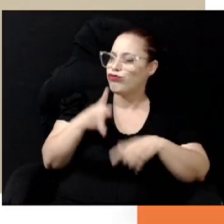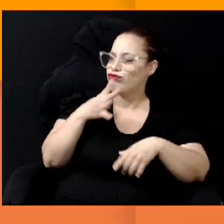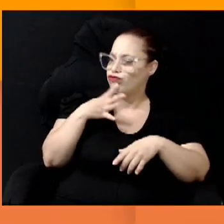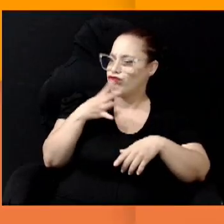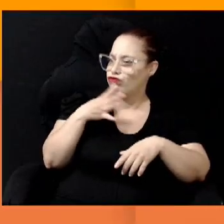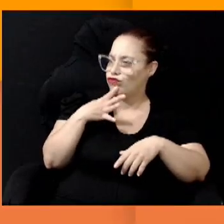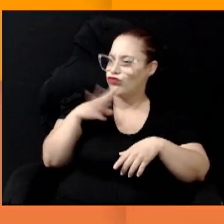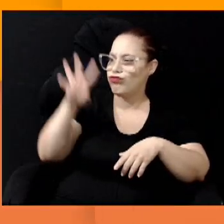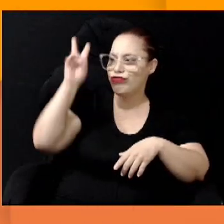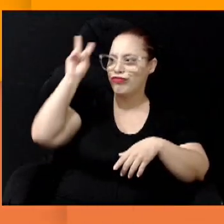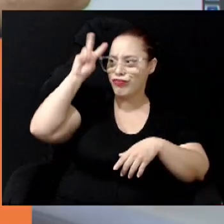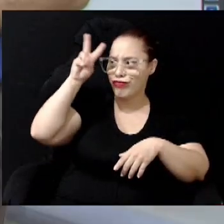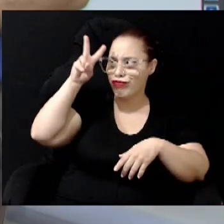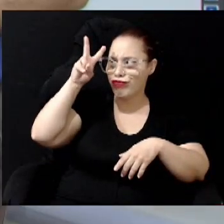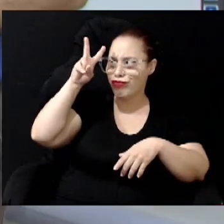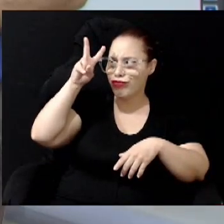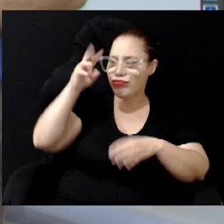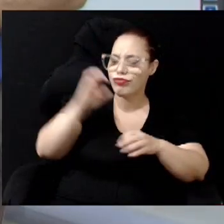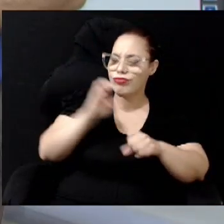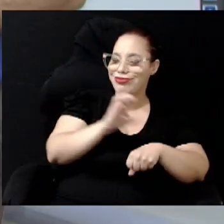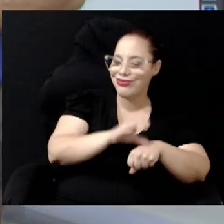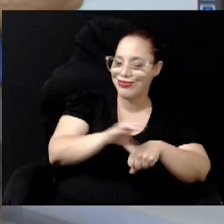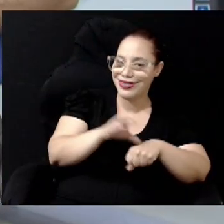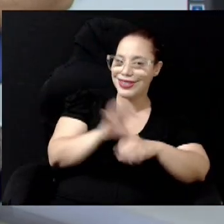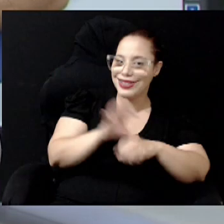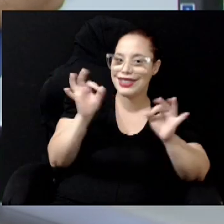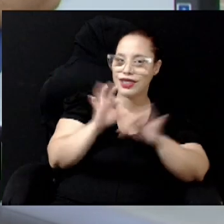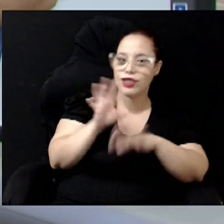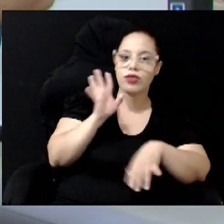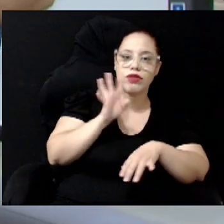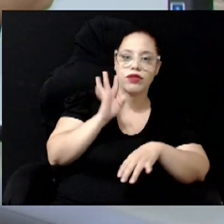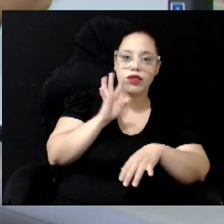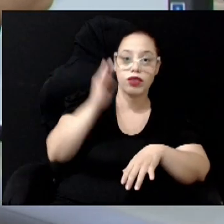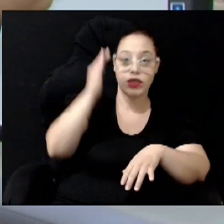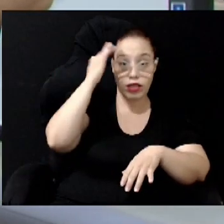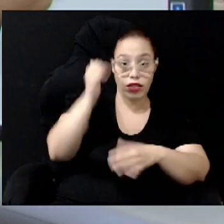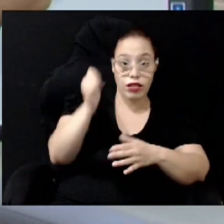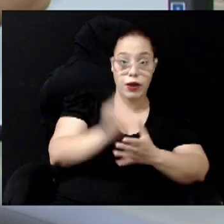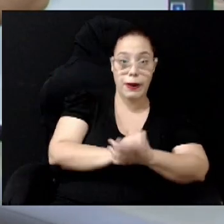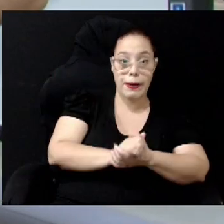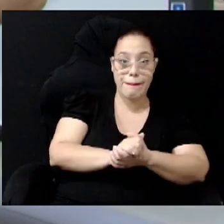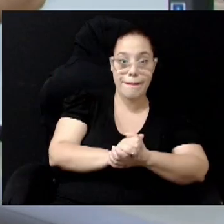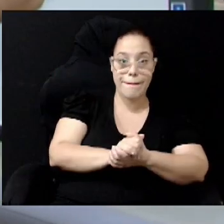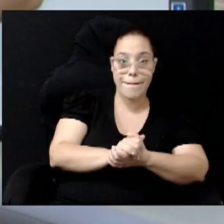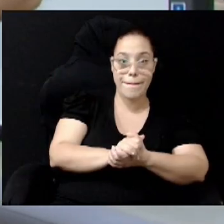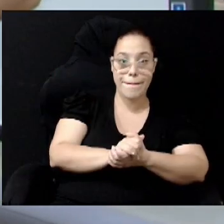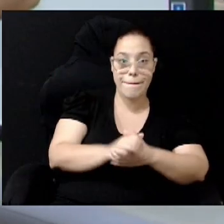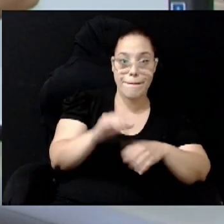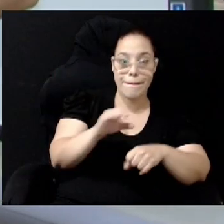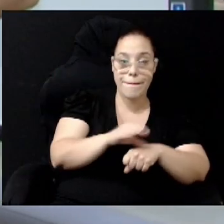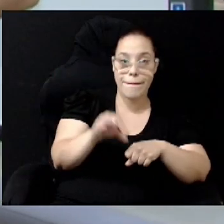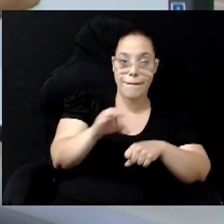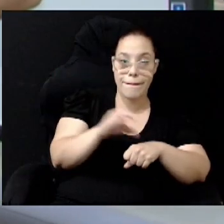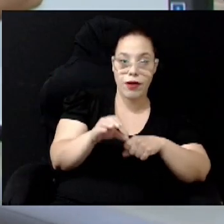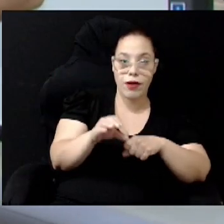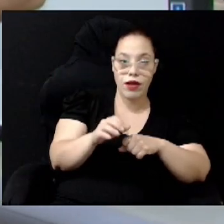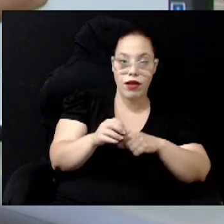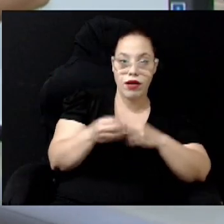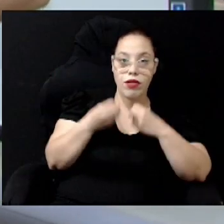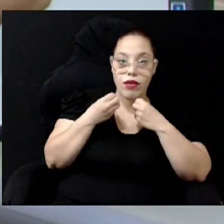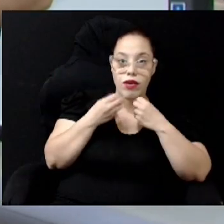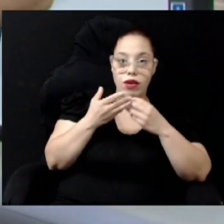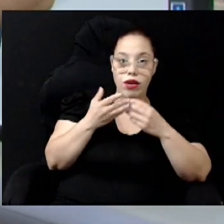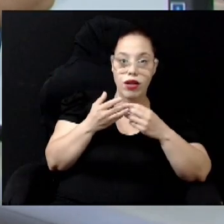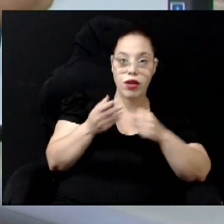né? Fazer aí esse curso que é bem interessante. Eu estou sabendo que é um curso que está sendo bem